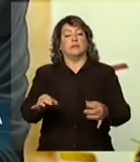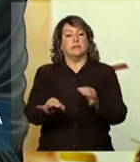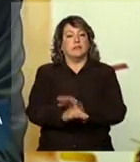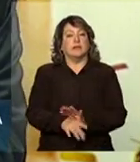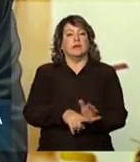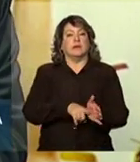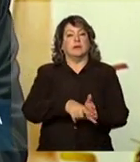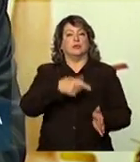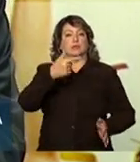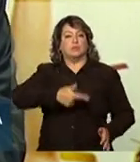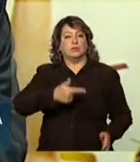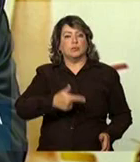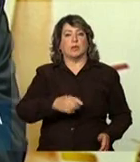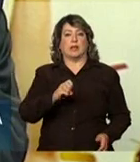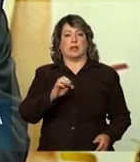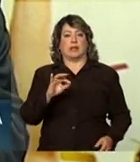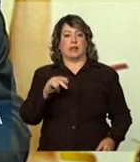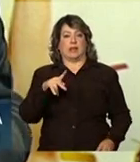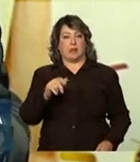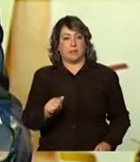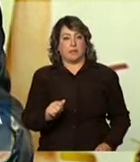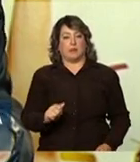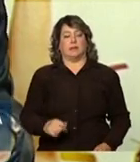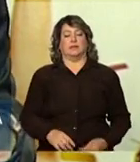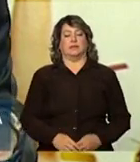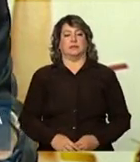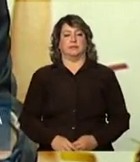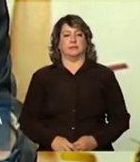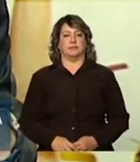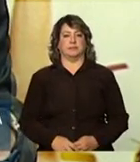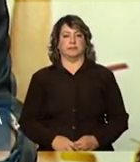o segundo ciclo, a segunda etapa, que é dos médicos intercambistas.